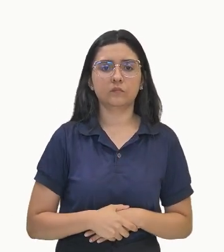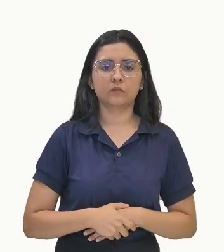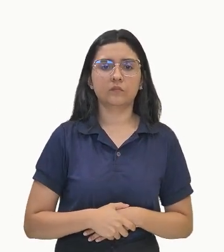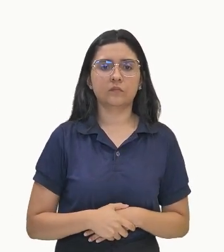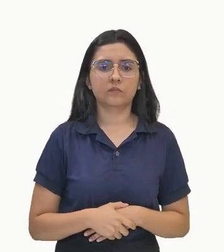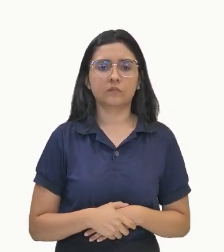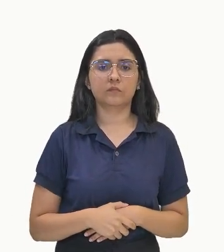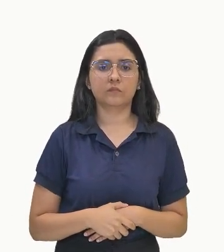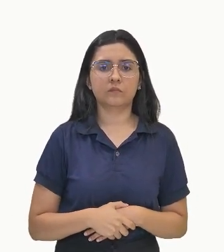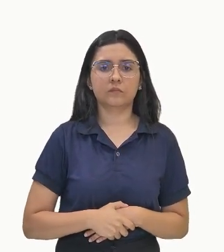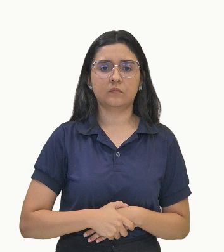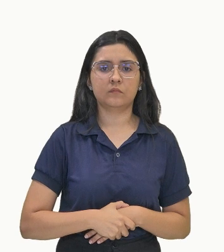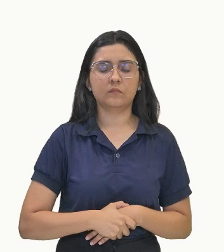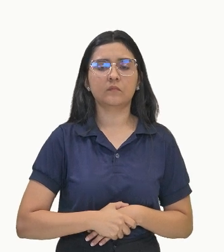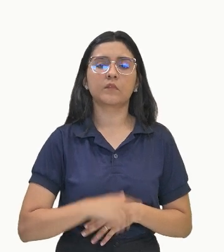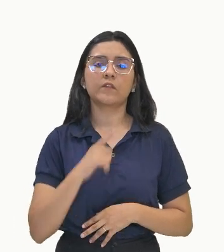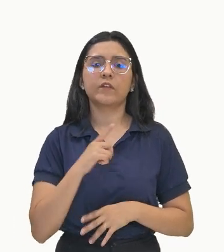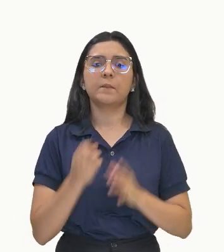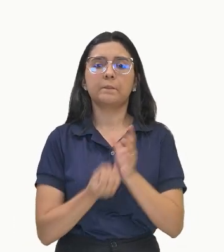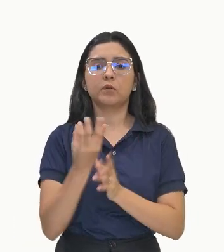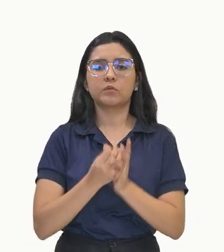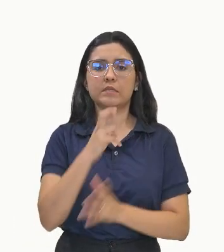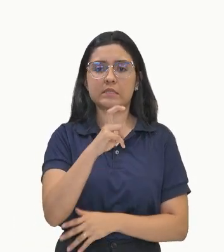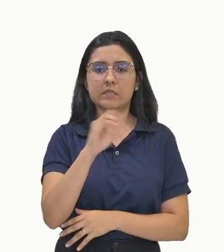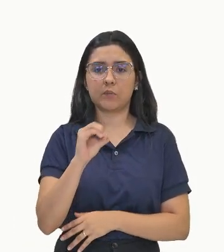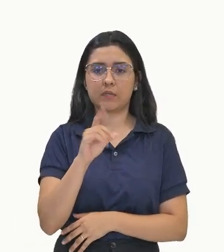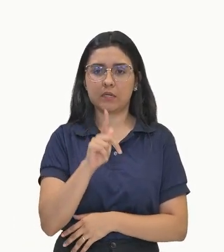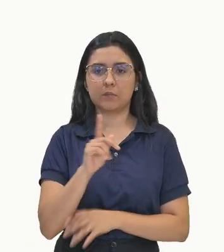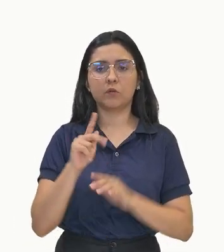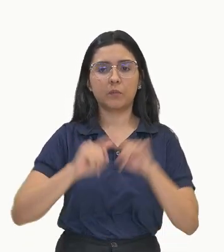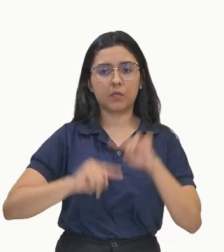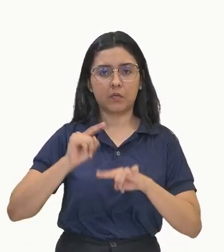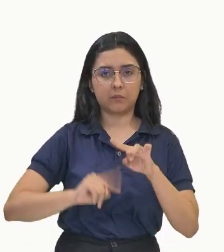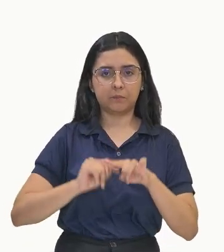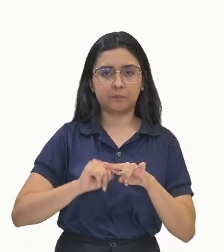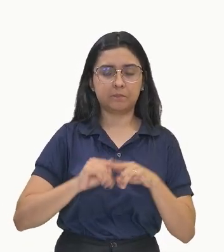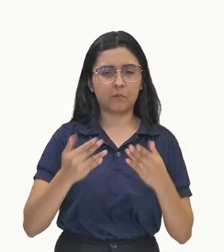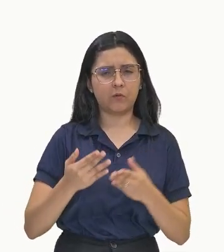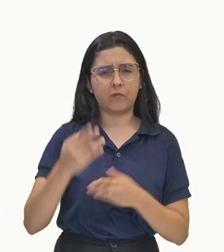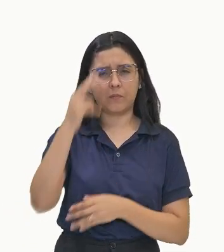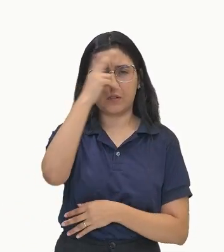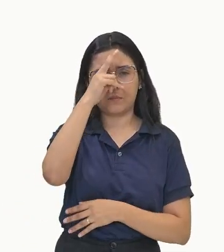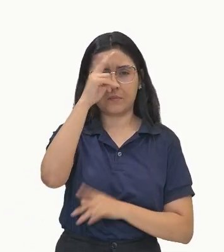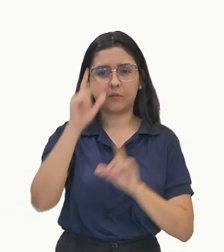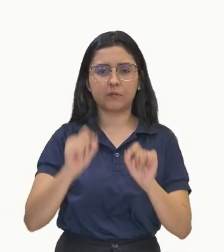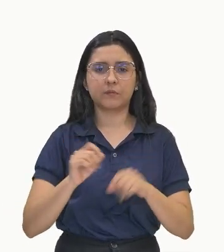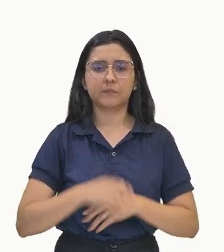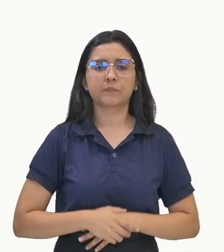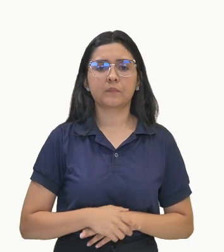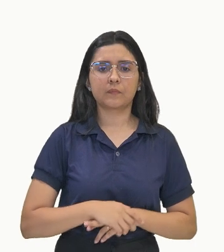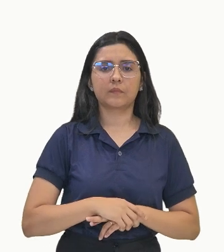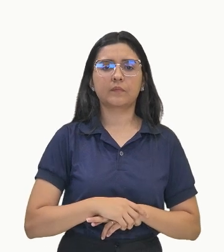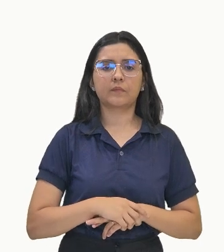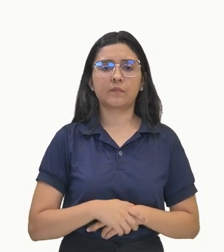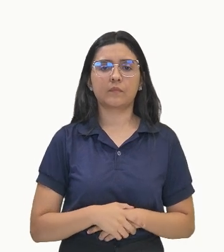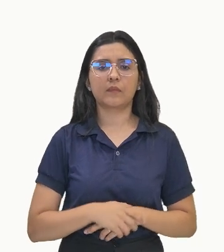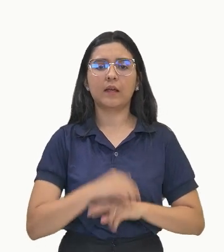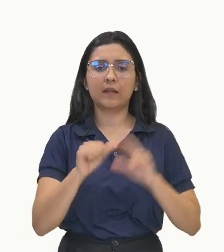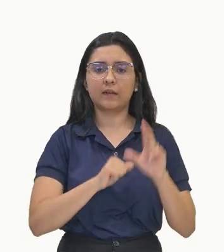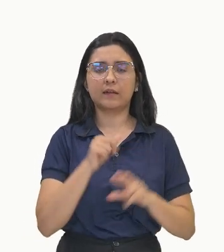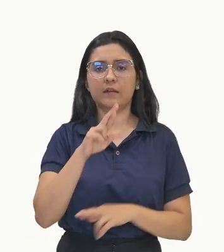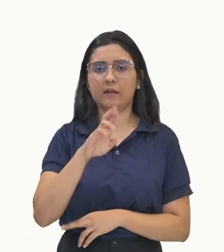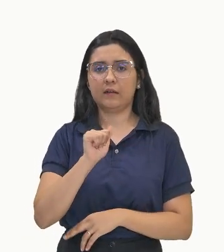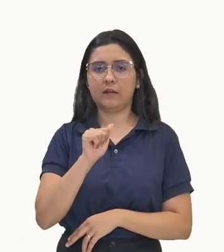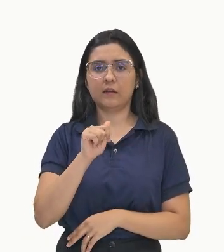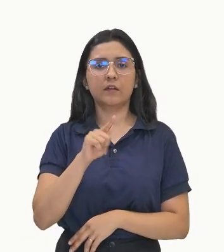deveria produzir 50 gramas do produto. Novamente, vamos lembrar. Reagente vai reagir,